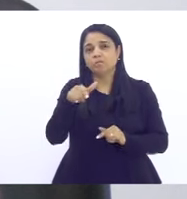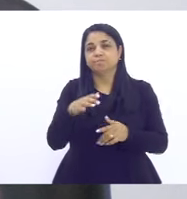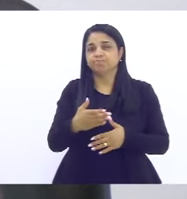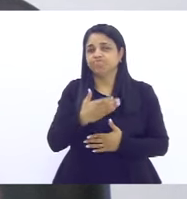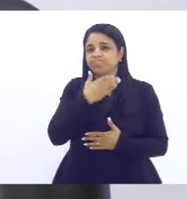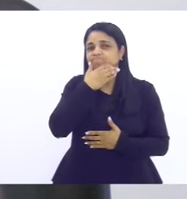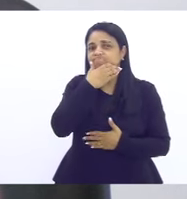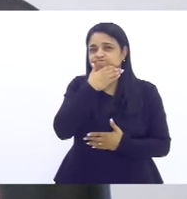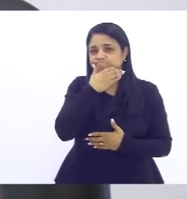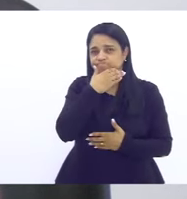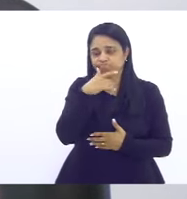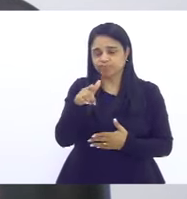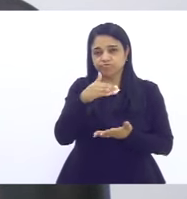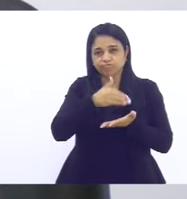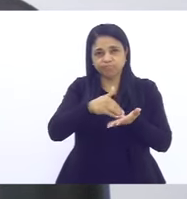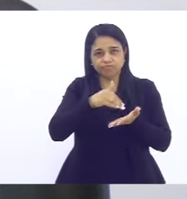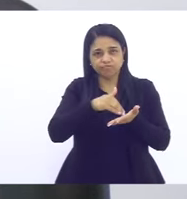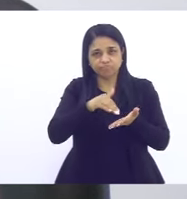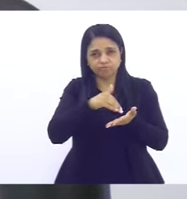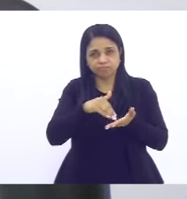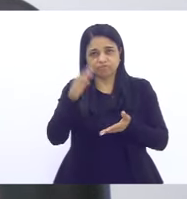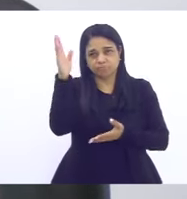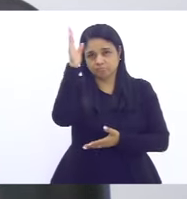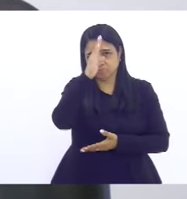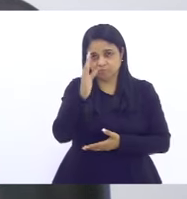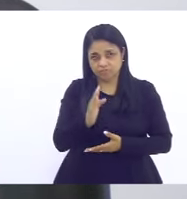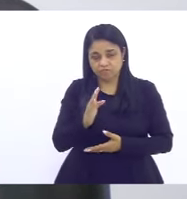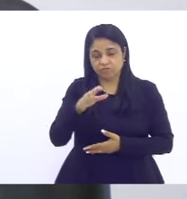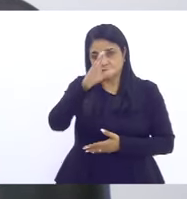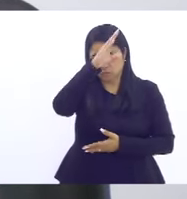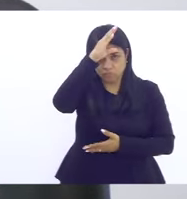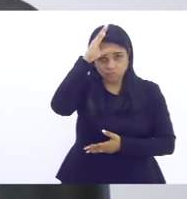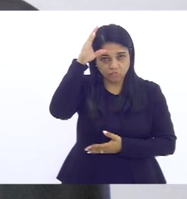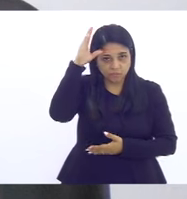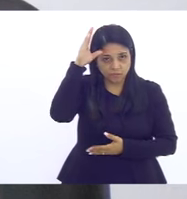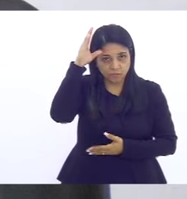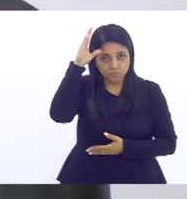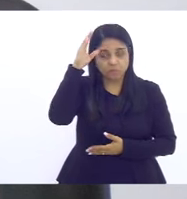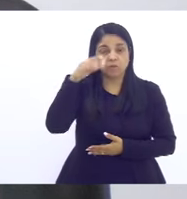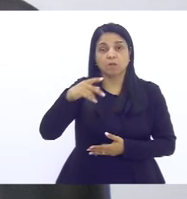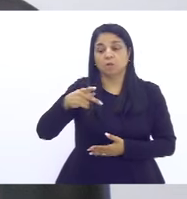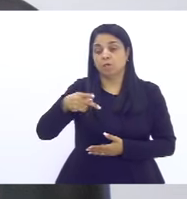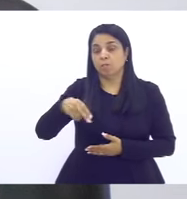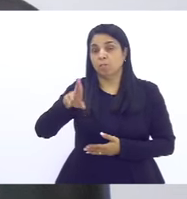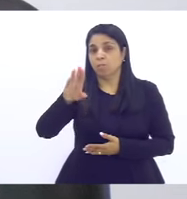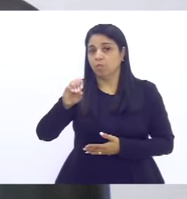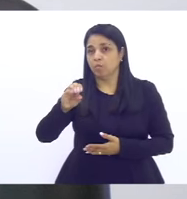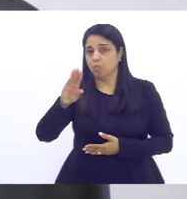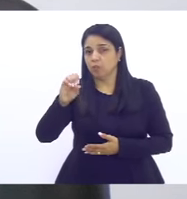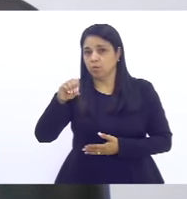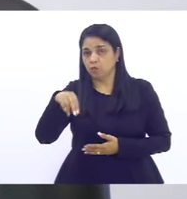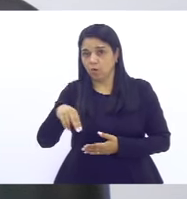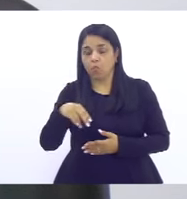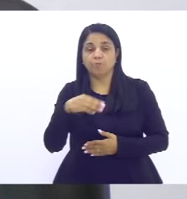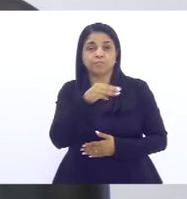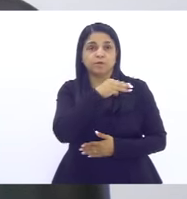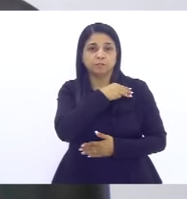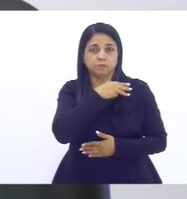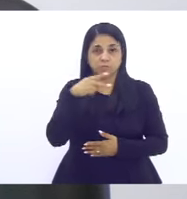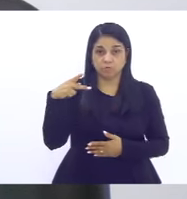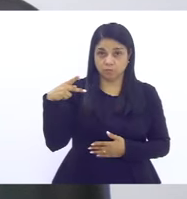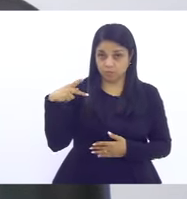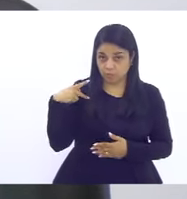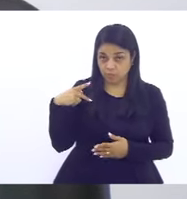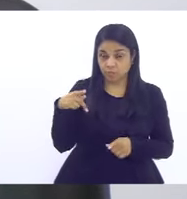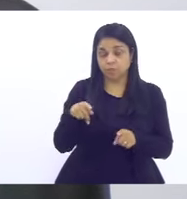apresentou, a Secretaria Nacional do Direito ao Consumidor, PROCON, o Ministério Público sobre a recorrência desses